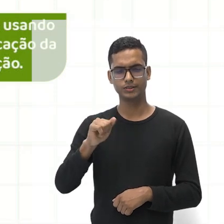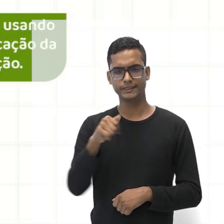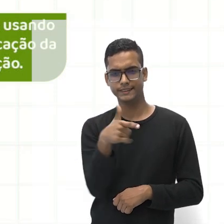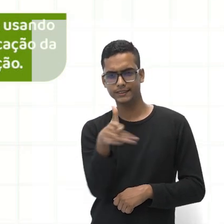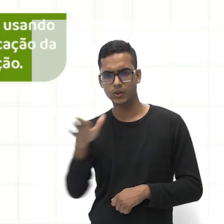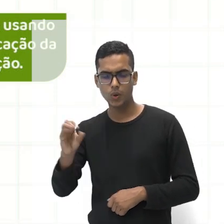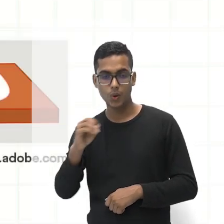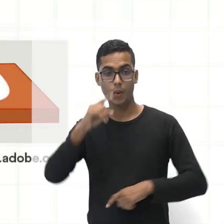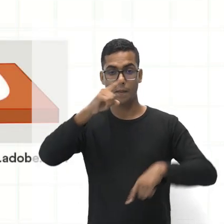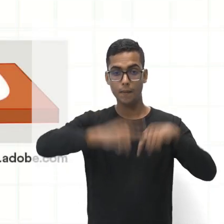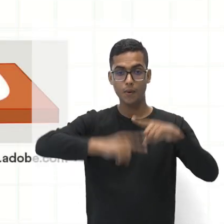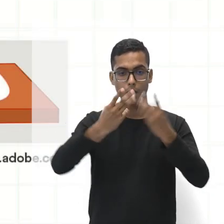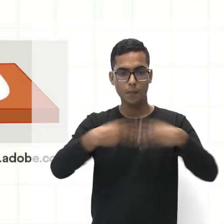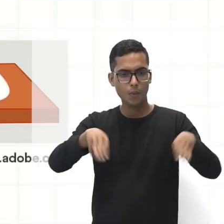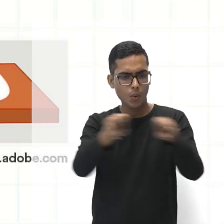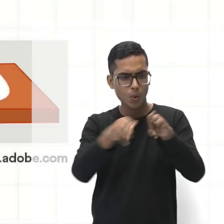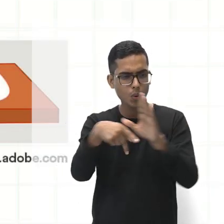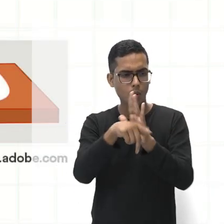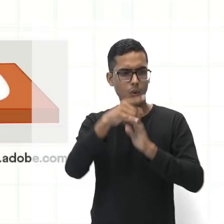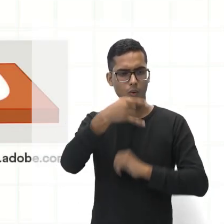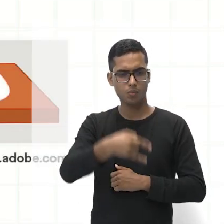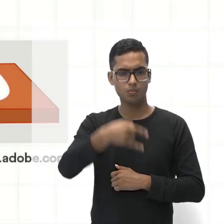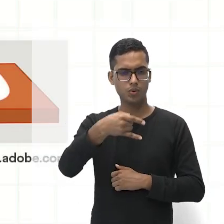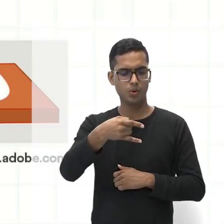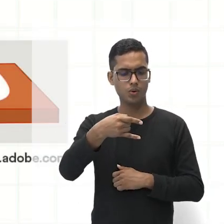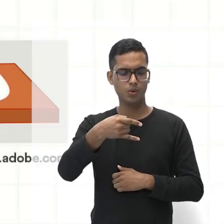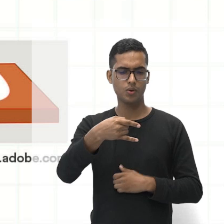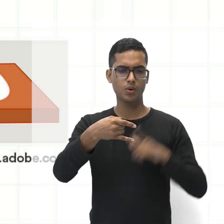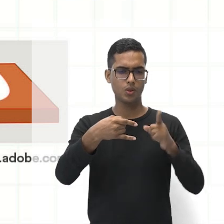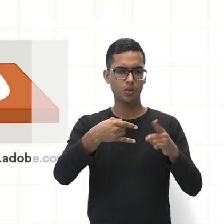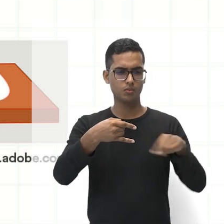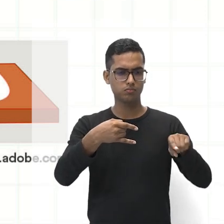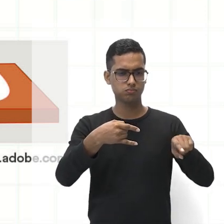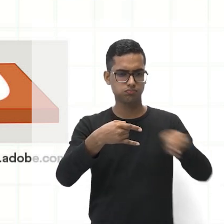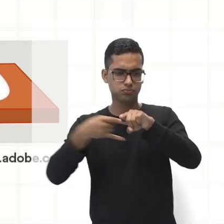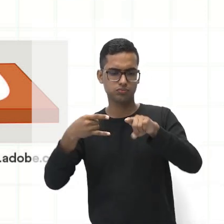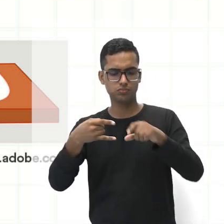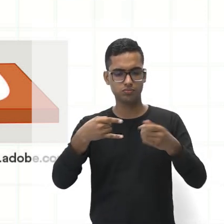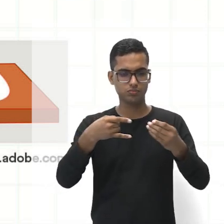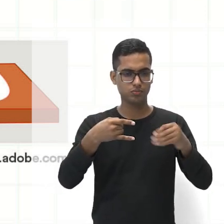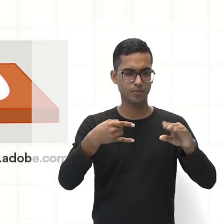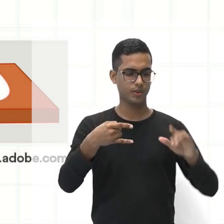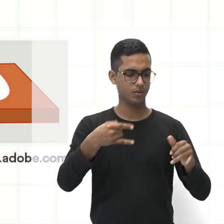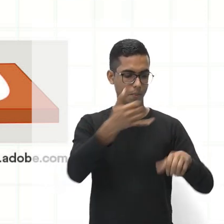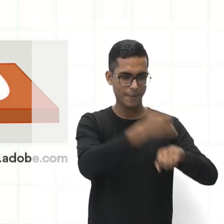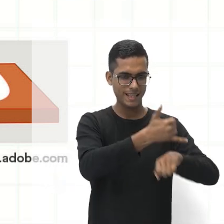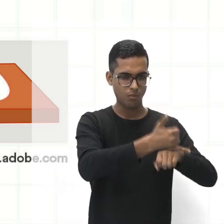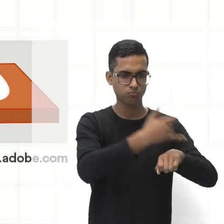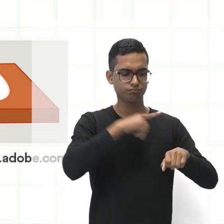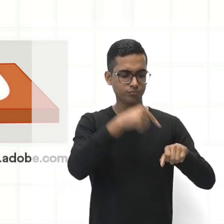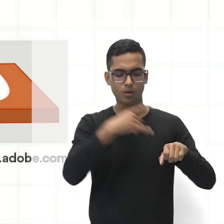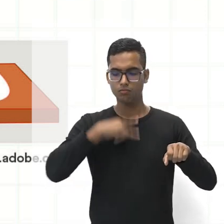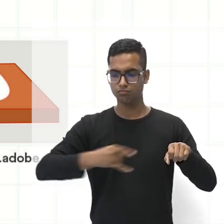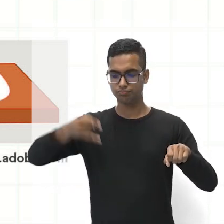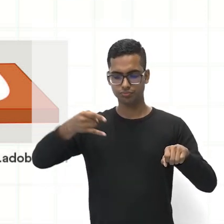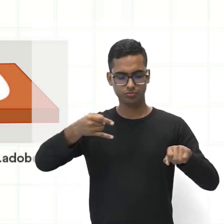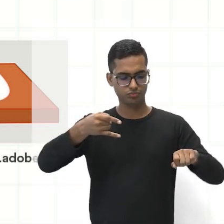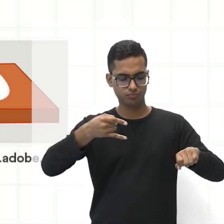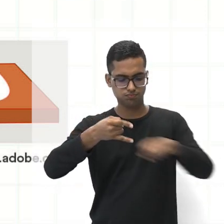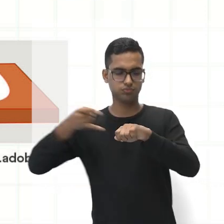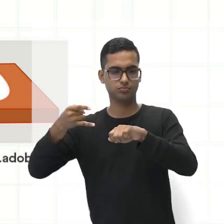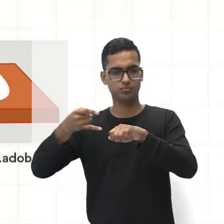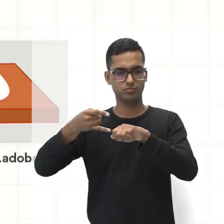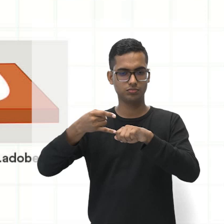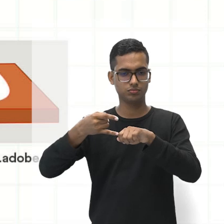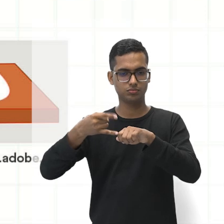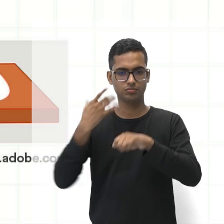materiais magnéticos de materiais não magnéticos utilizando um ímã. Então, nós vemos aí a imagem,